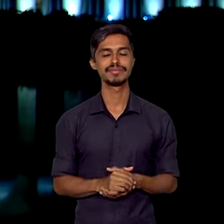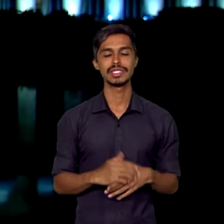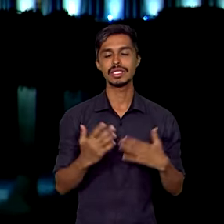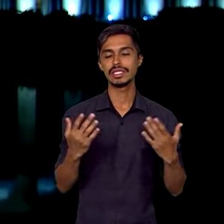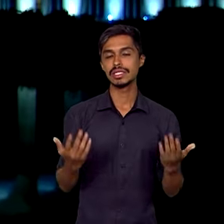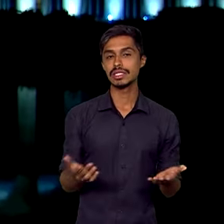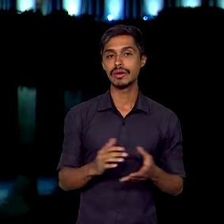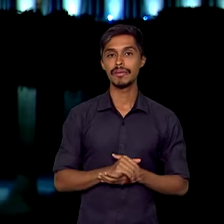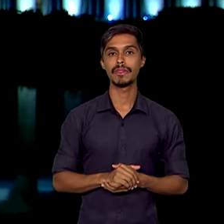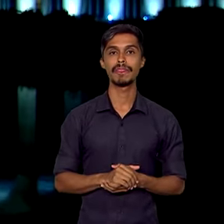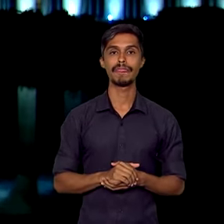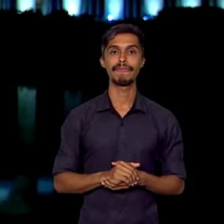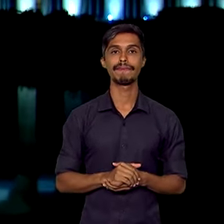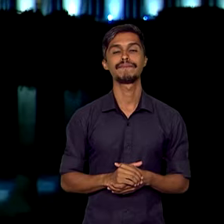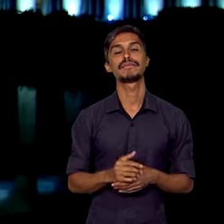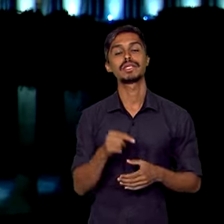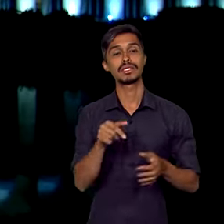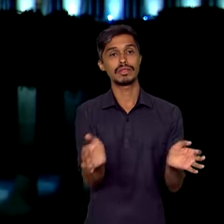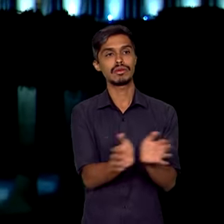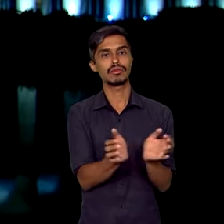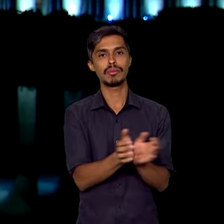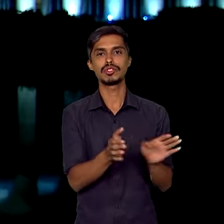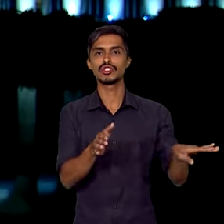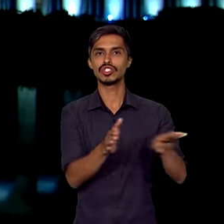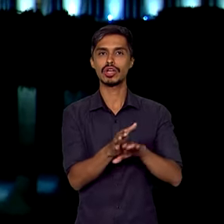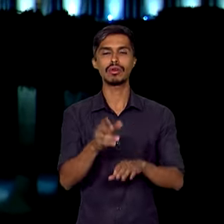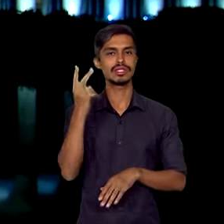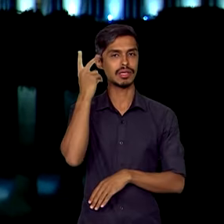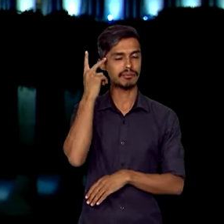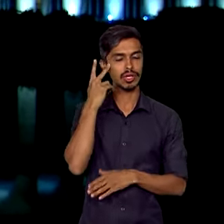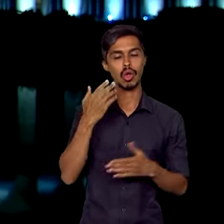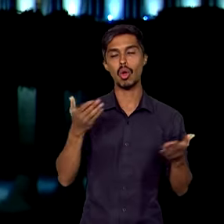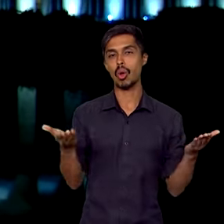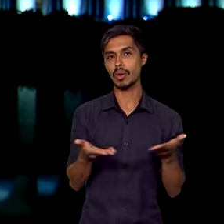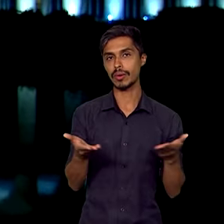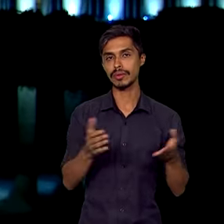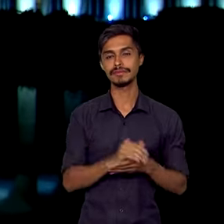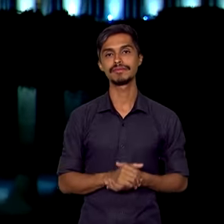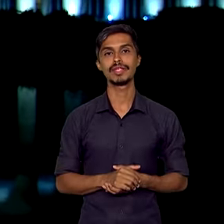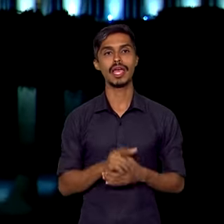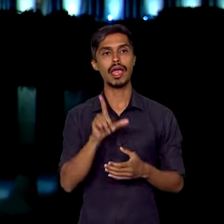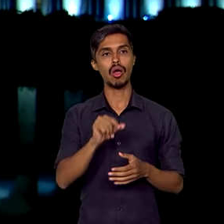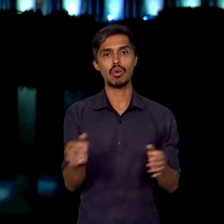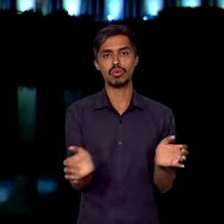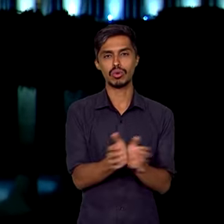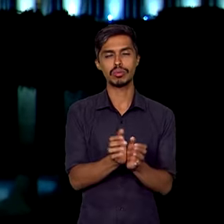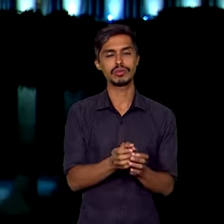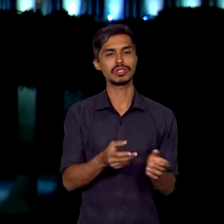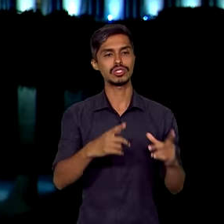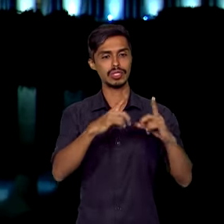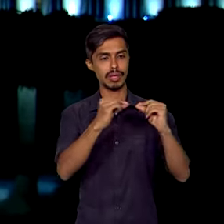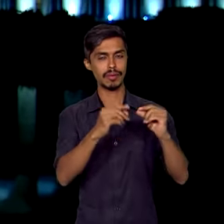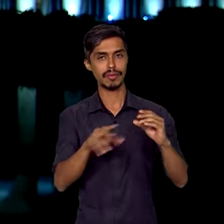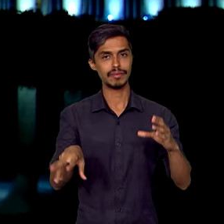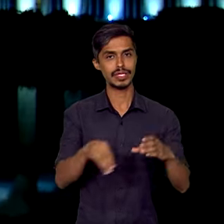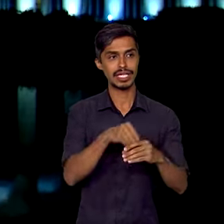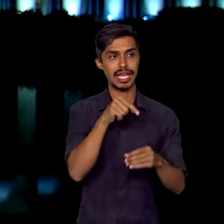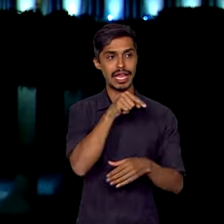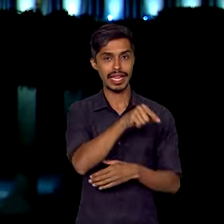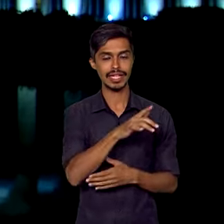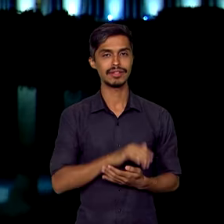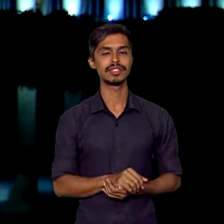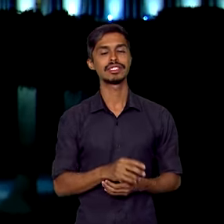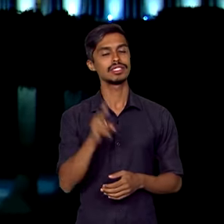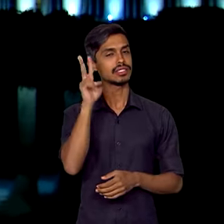gente lembra, ele chegou em São Paulo hoje e faz parte do grupo que chegou em Brasília na segunda-feira